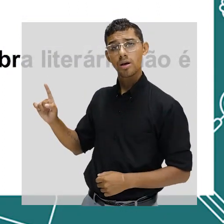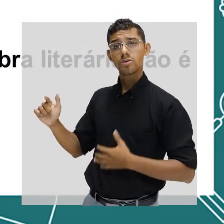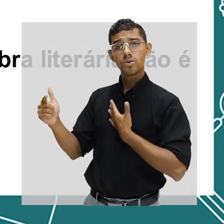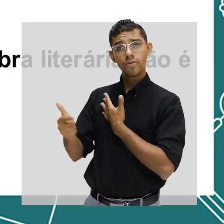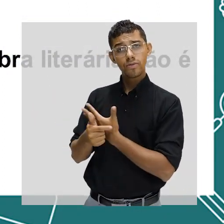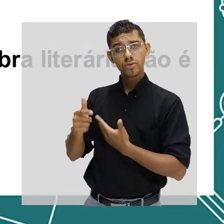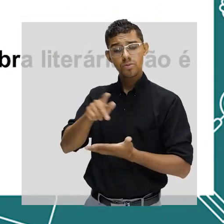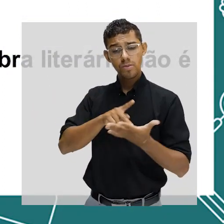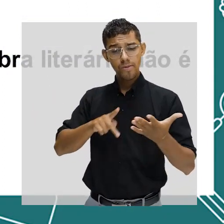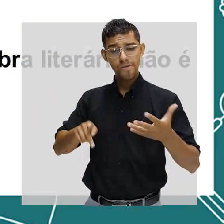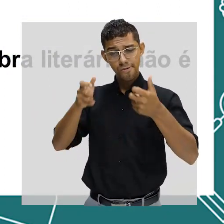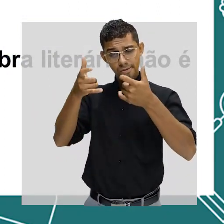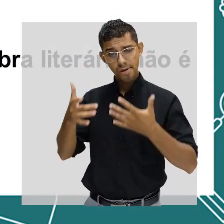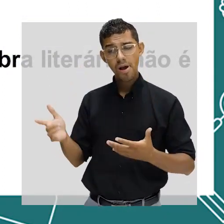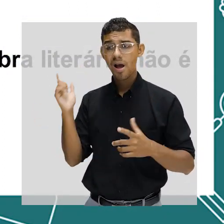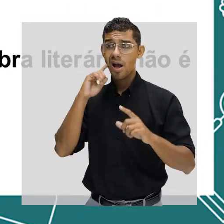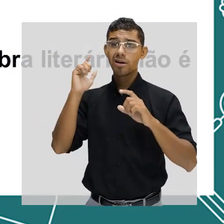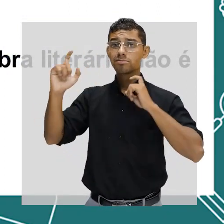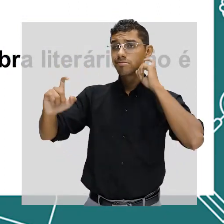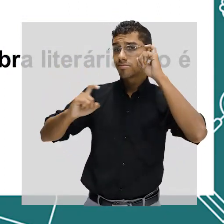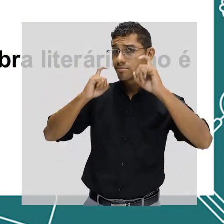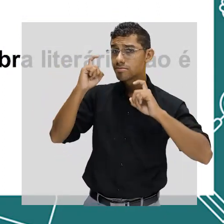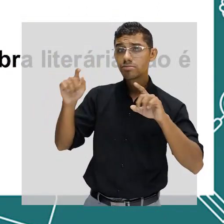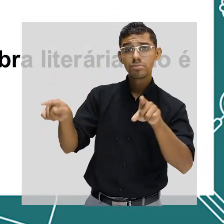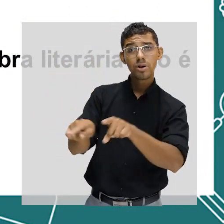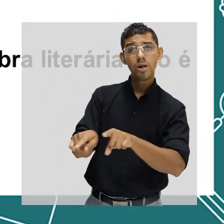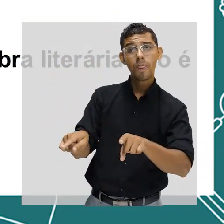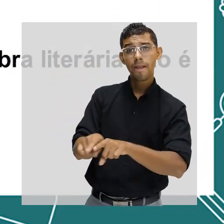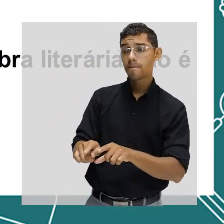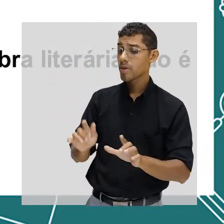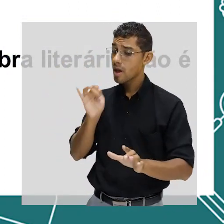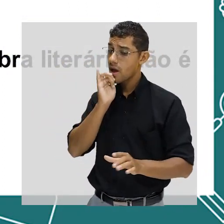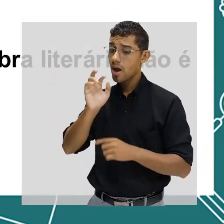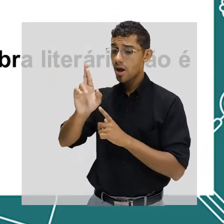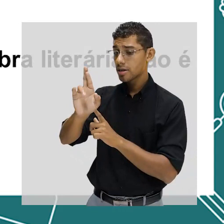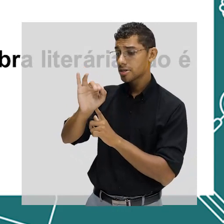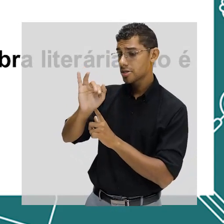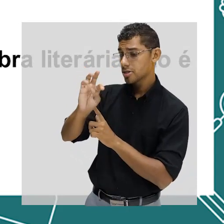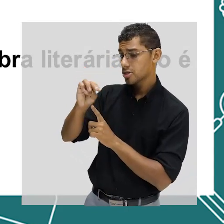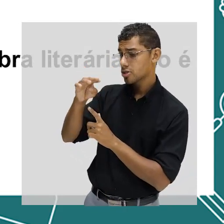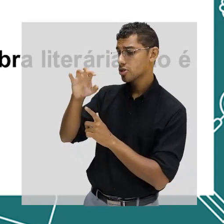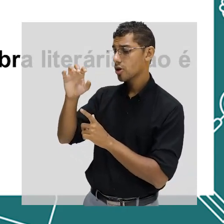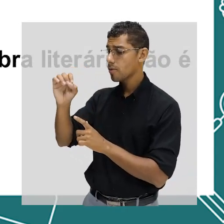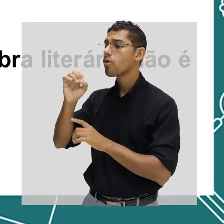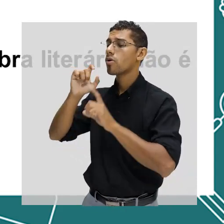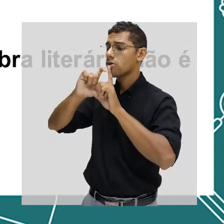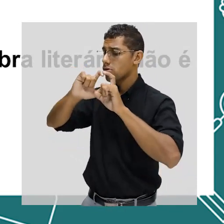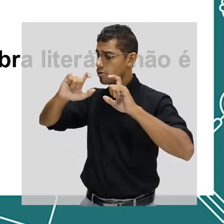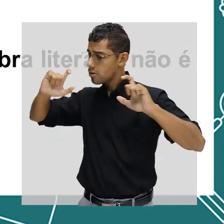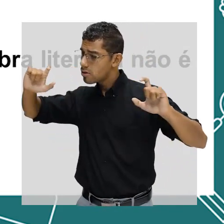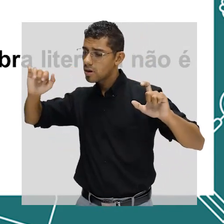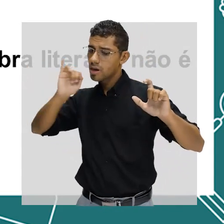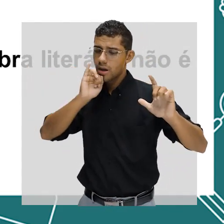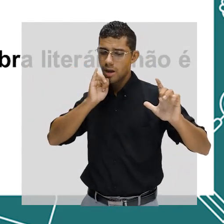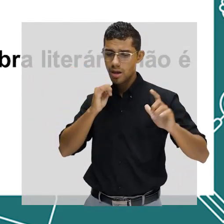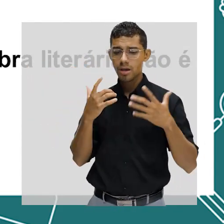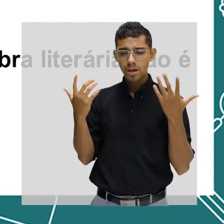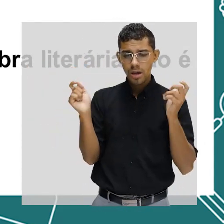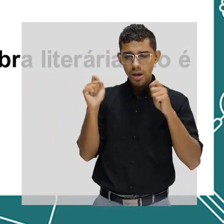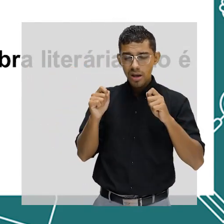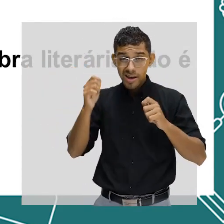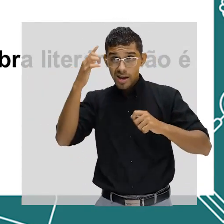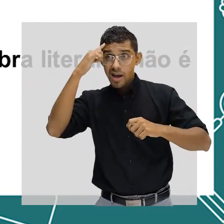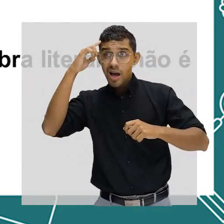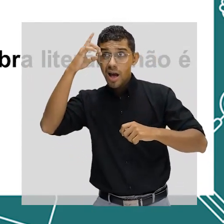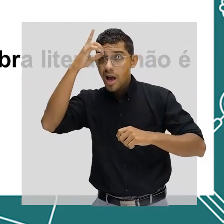poética, a preocupação por parte do emissor com o ritmo da frase, com a sonoridade das palavras e com o jogo das